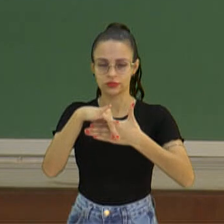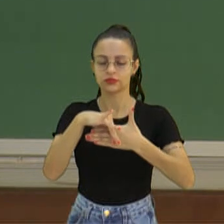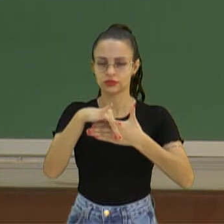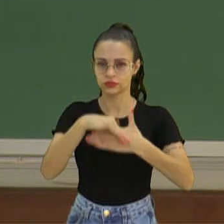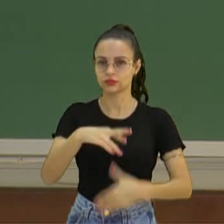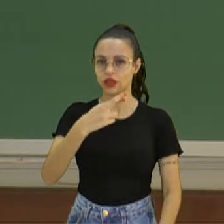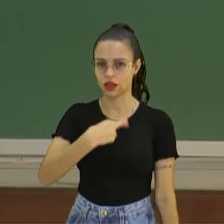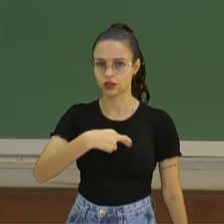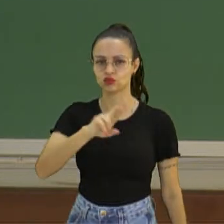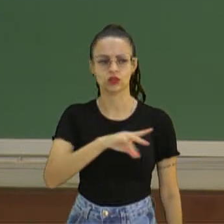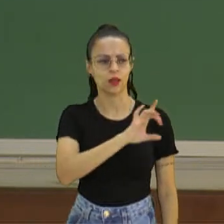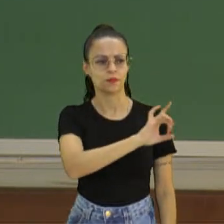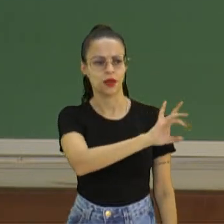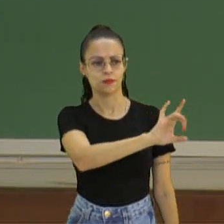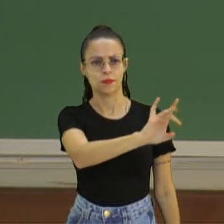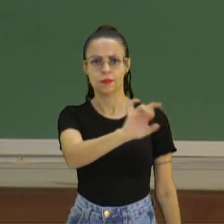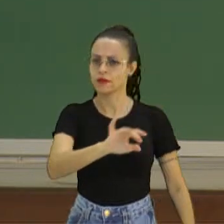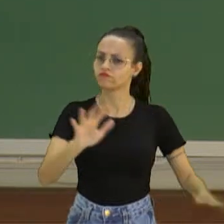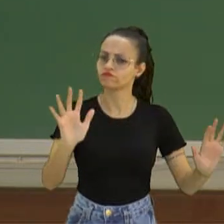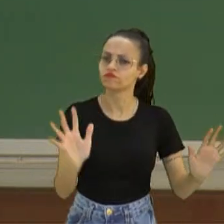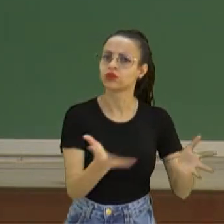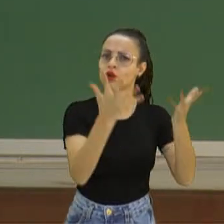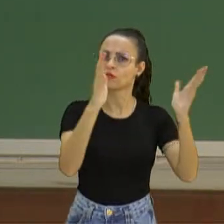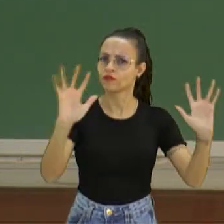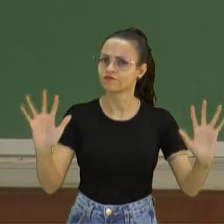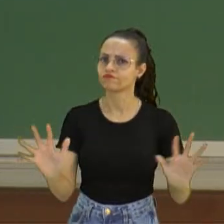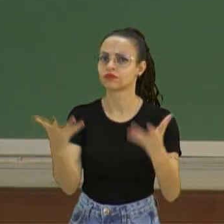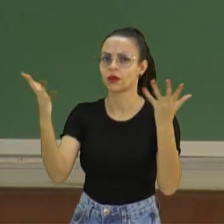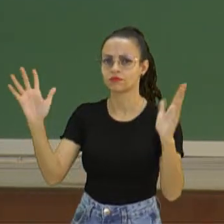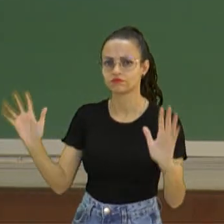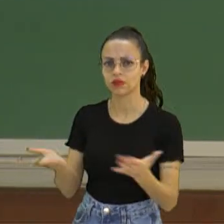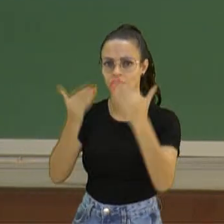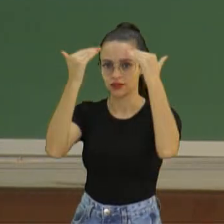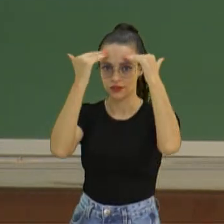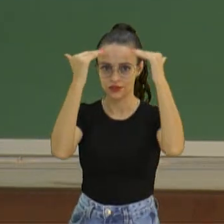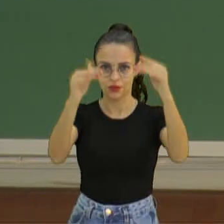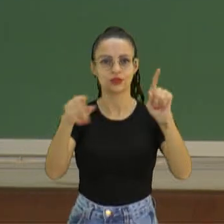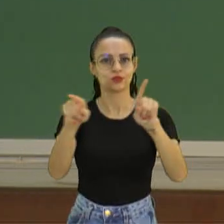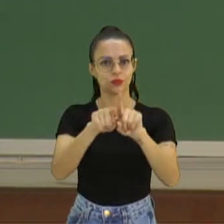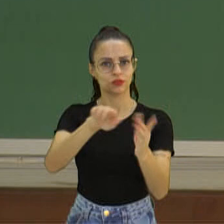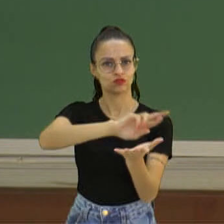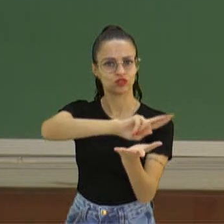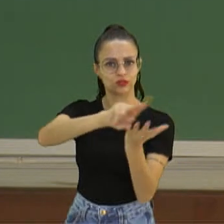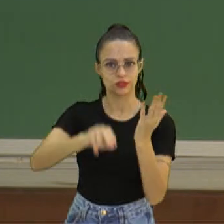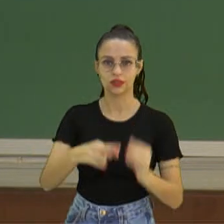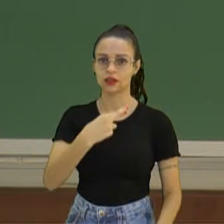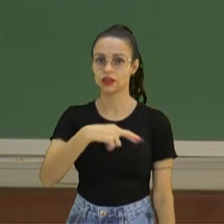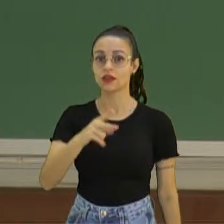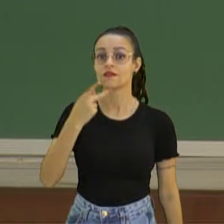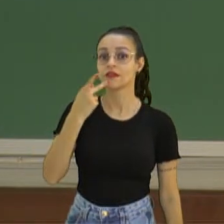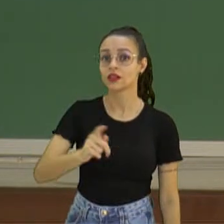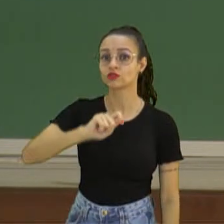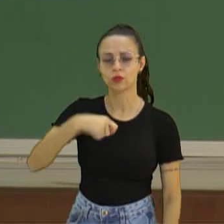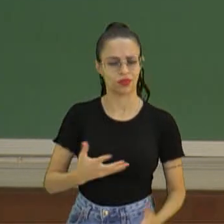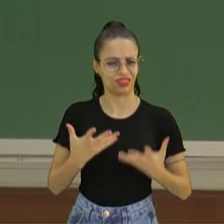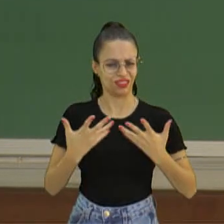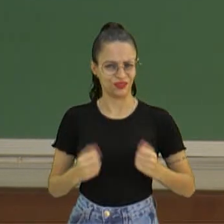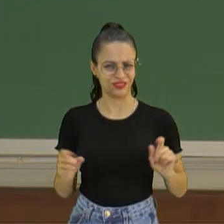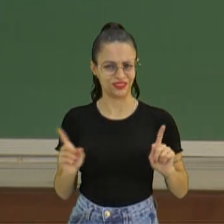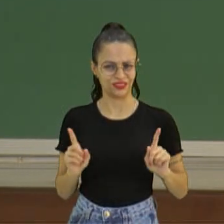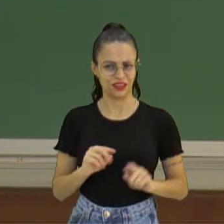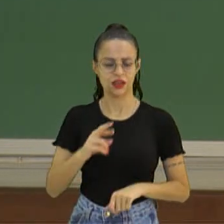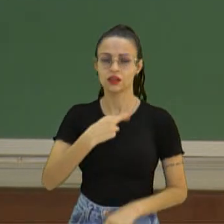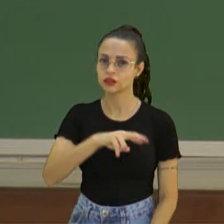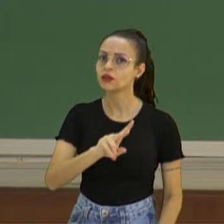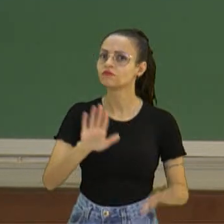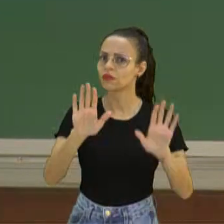cada organização religiosa promover o respeito à diversidade religiosa a falar sobre a intolerância falar sobre a